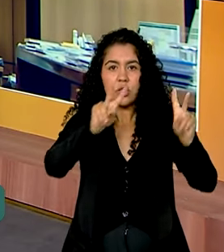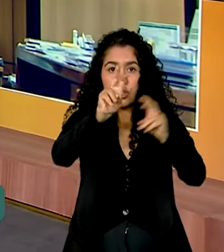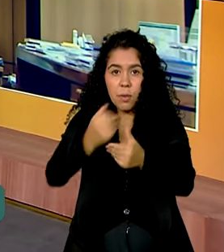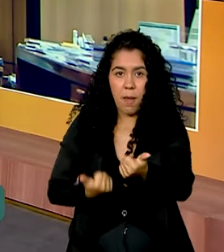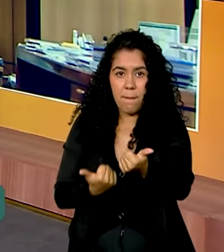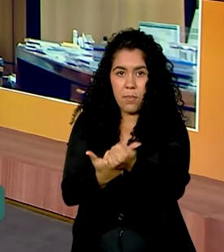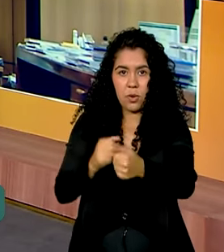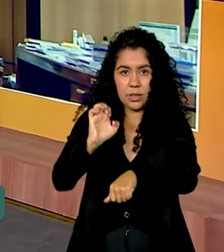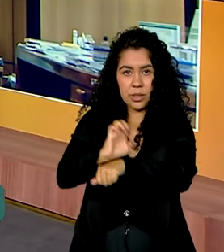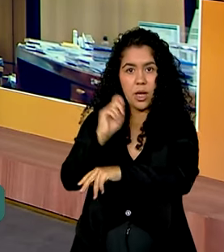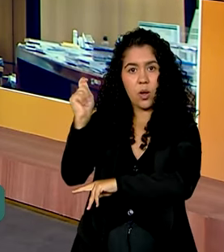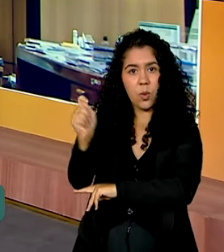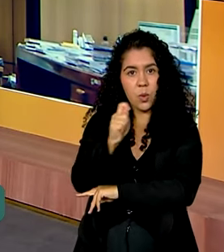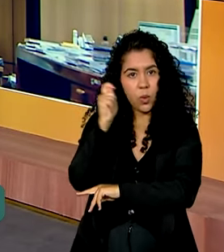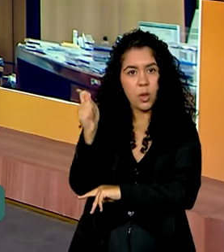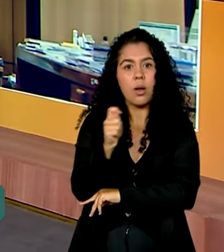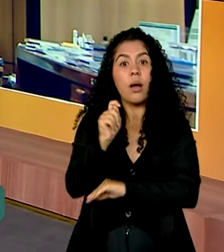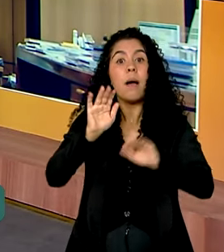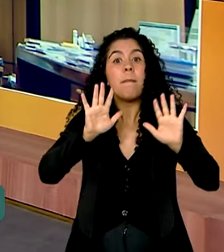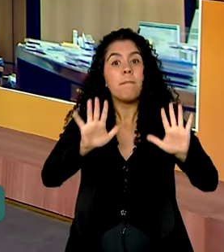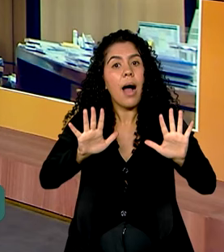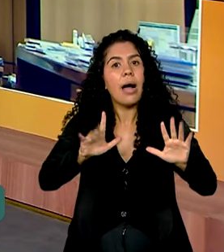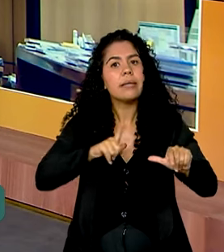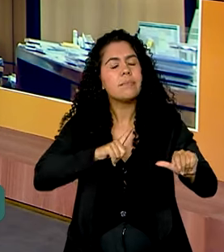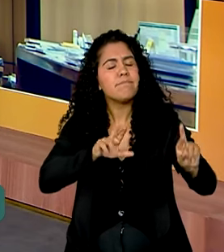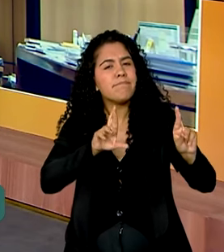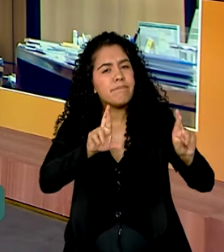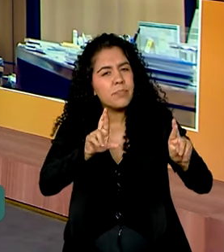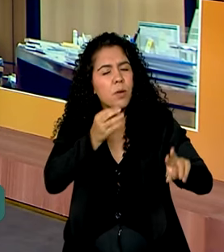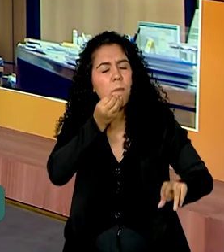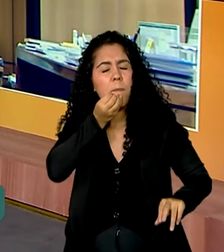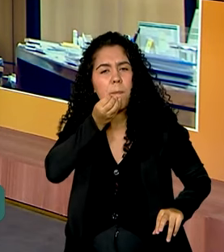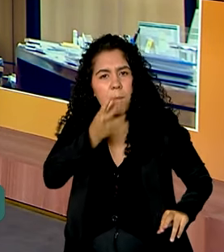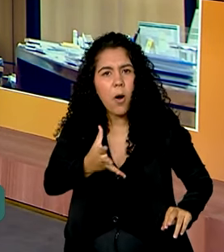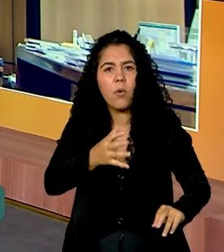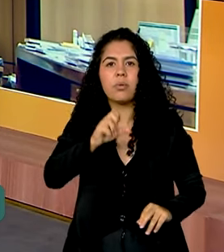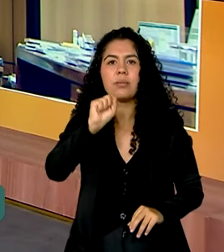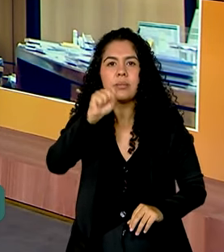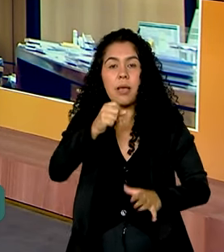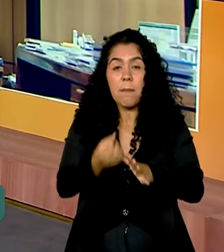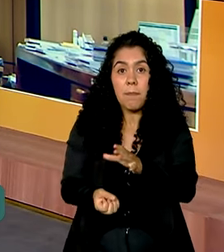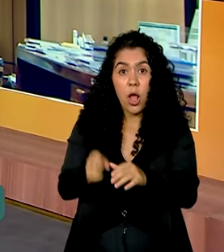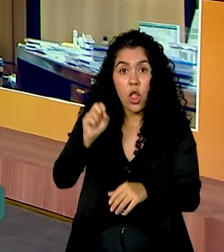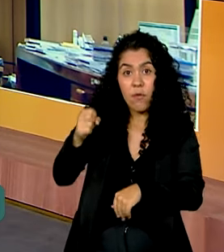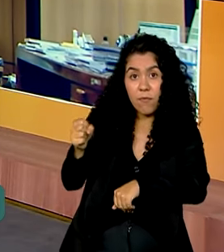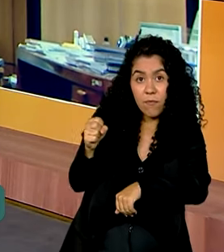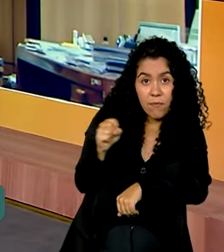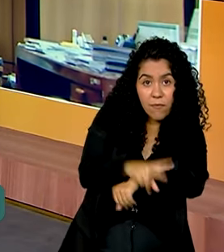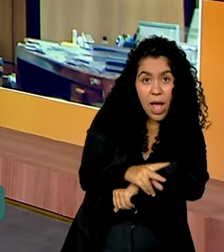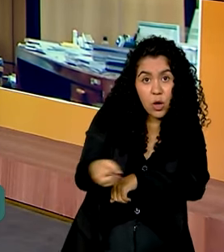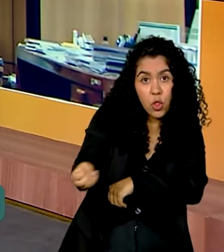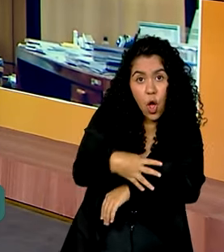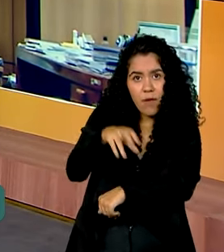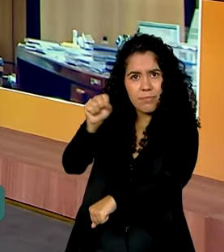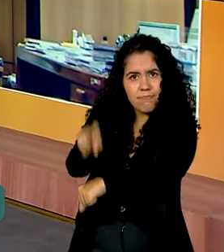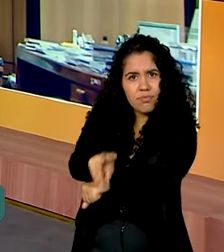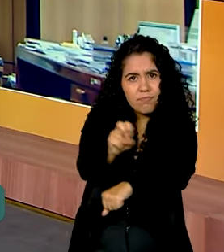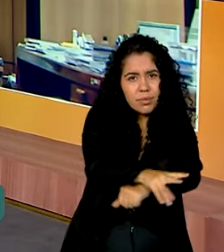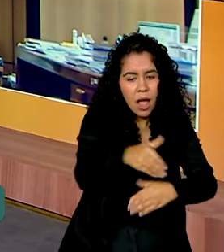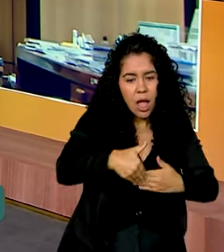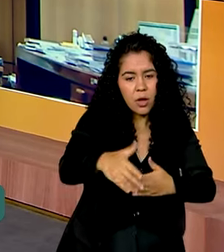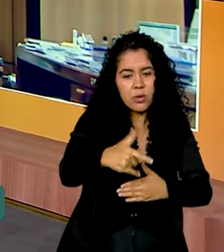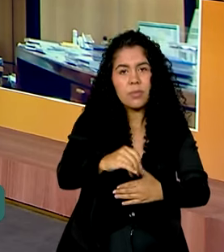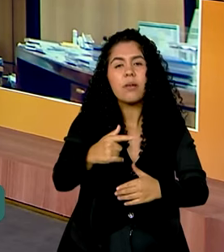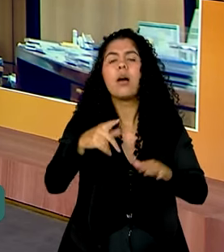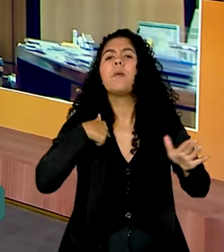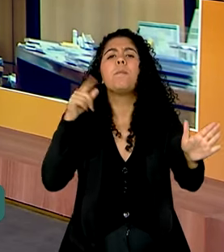do Sul, mas a expectativa é boa, então, para a criação de novas vagas este ano, em 2024? E o que o governo federal